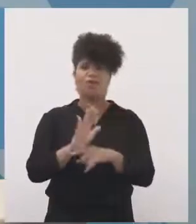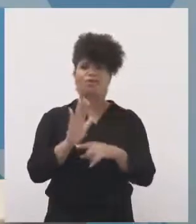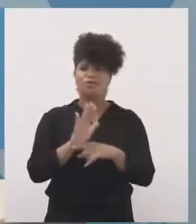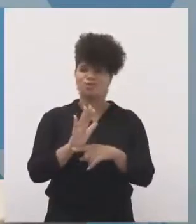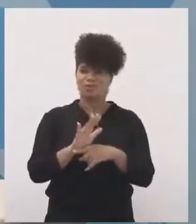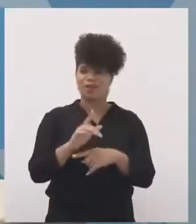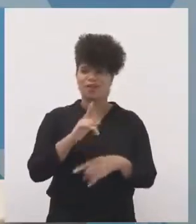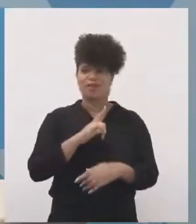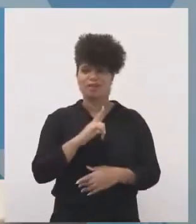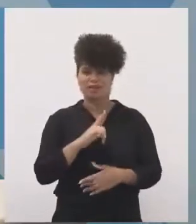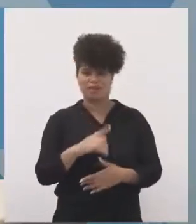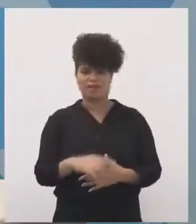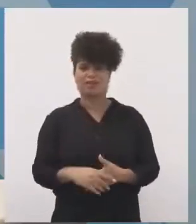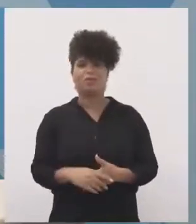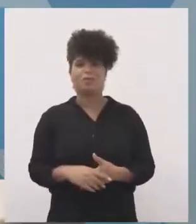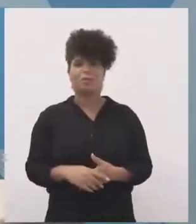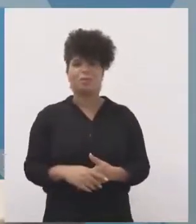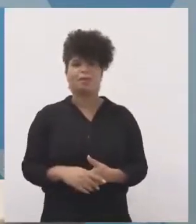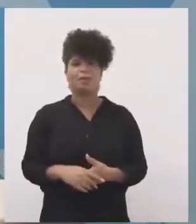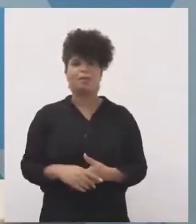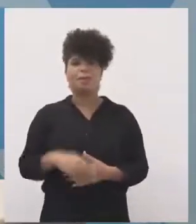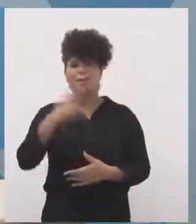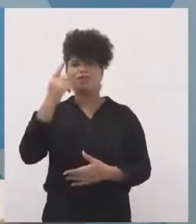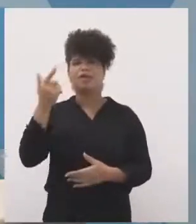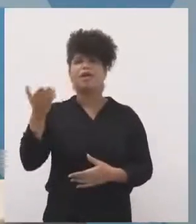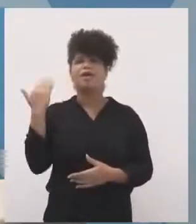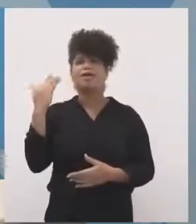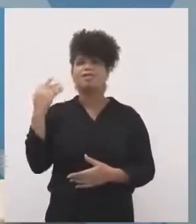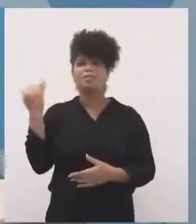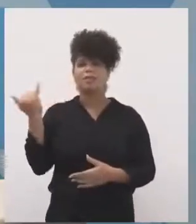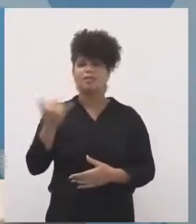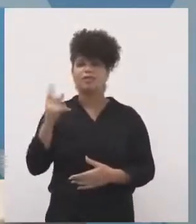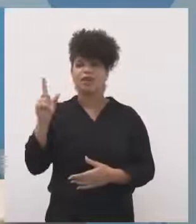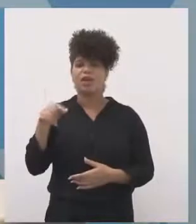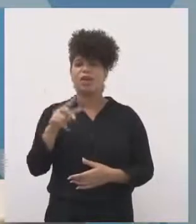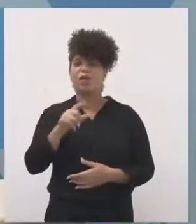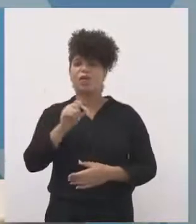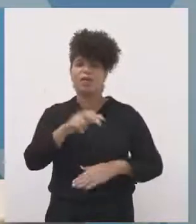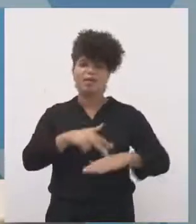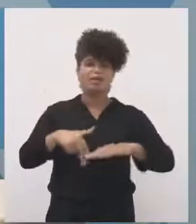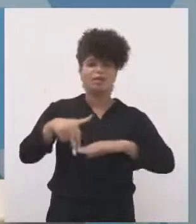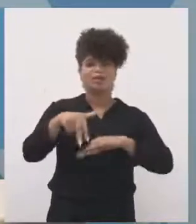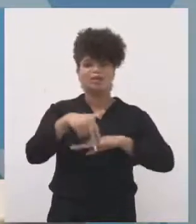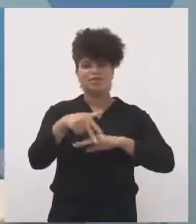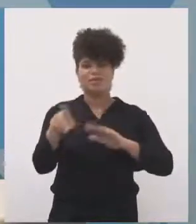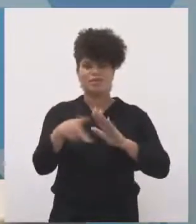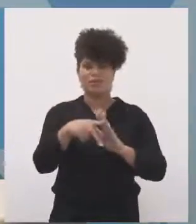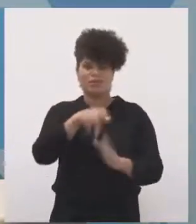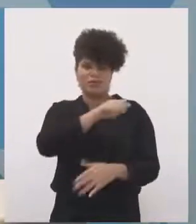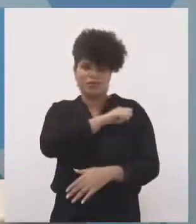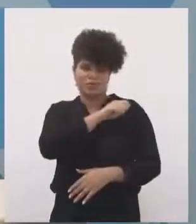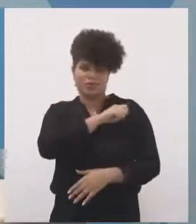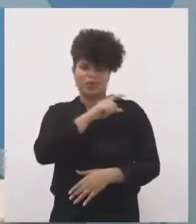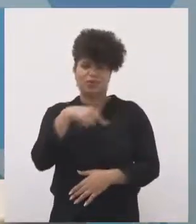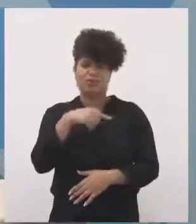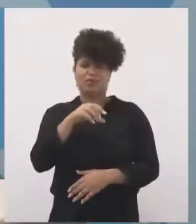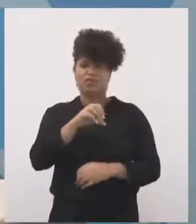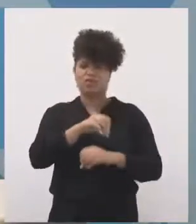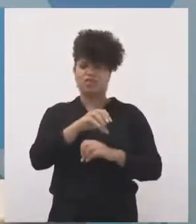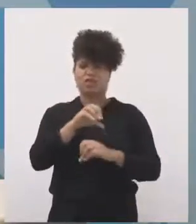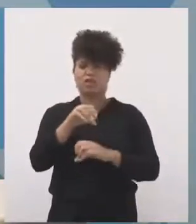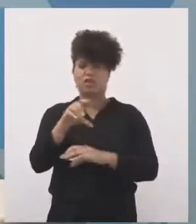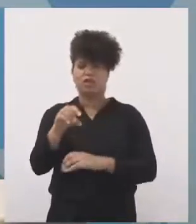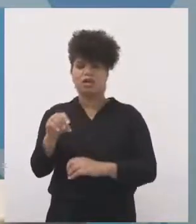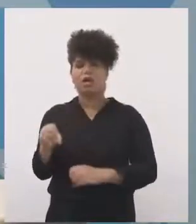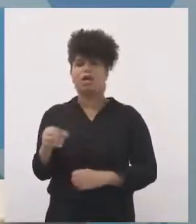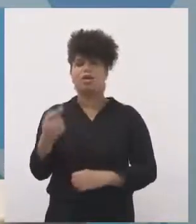trazer, como alguém disse aqui lá no começo, o protagonismo do aluno e a gente trazer elementos para